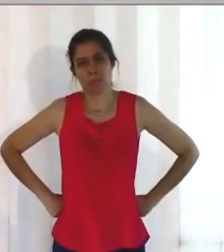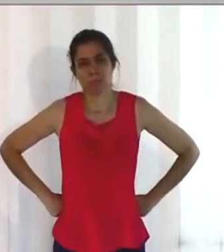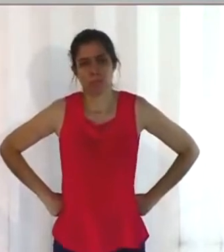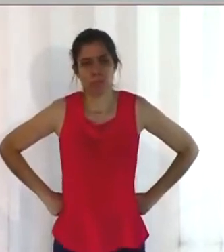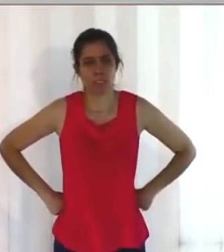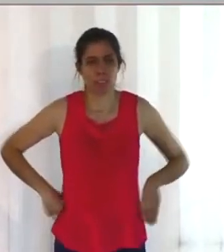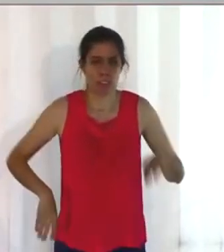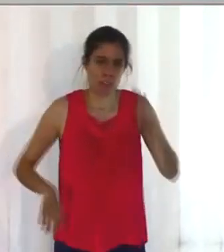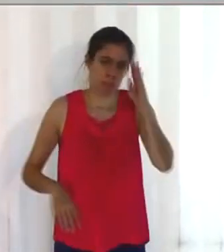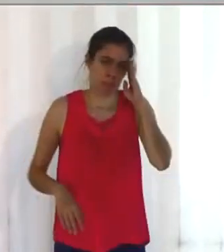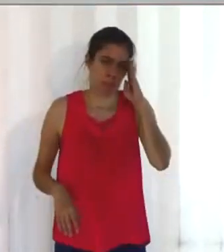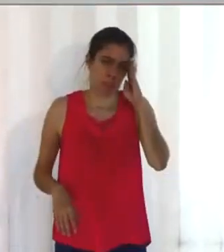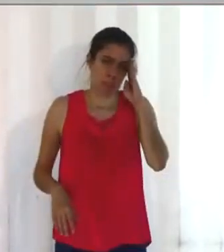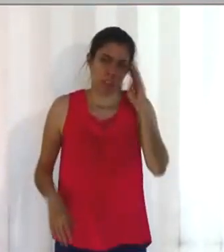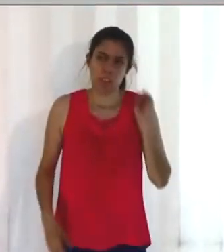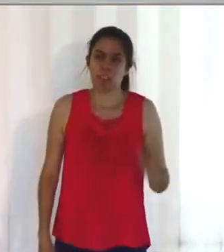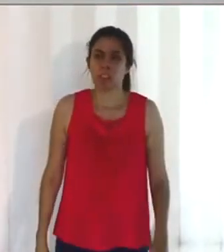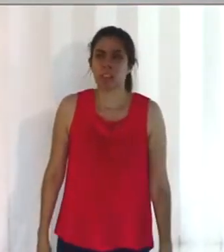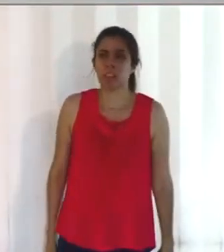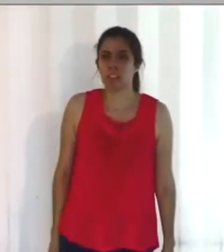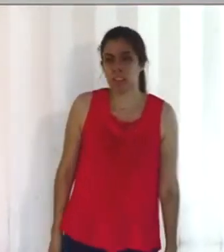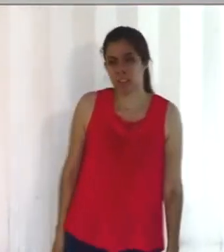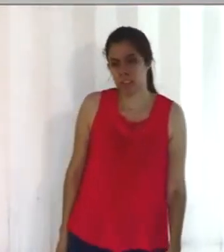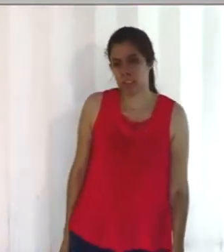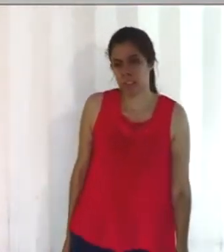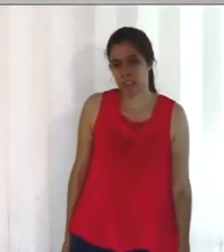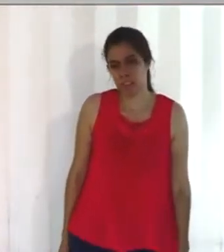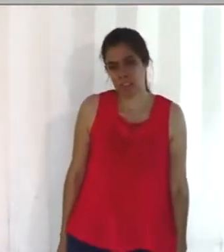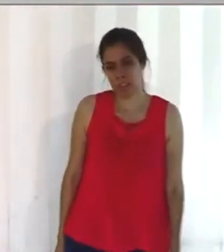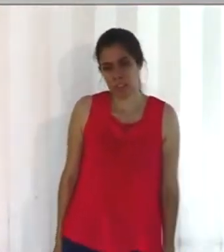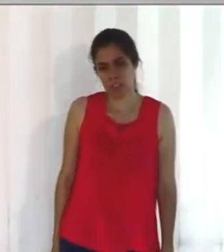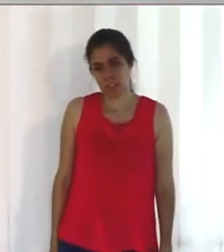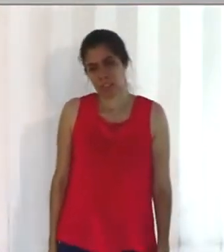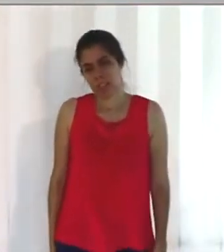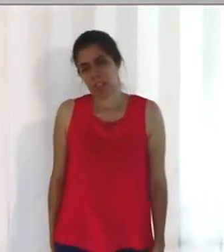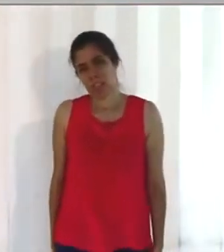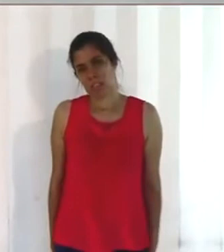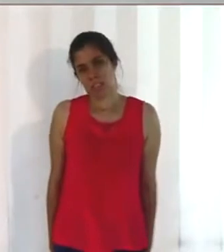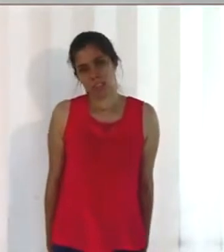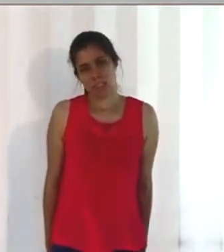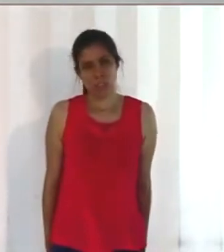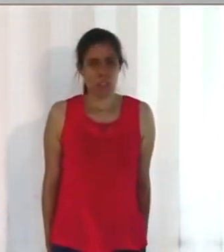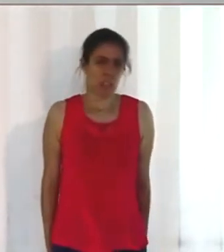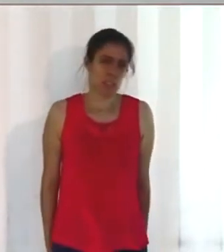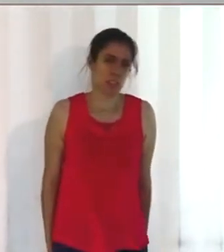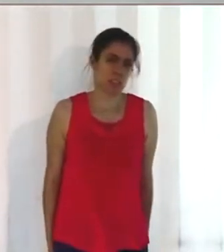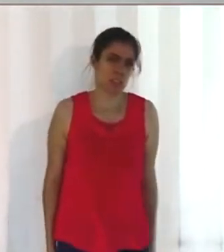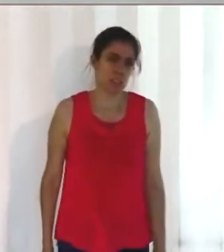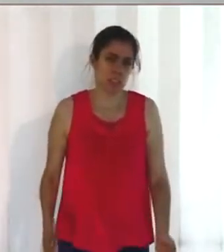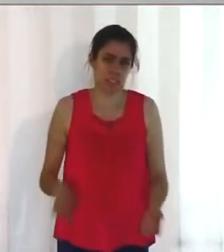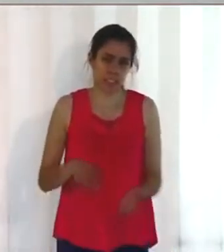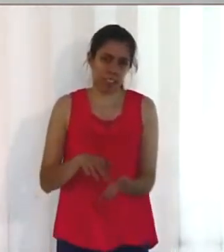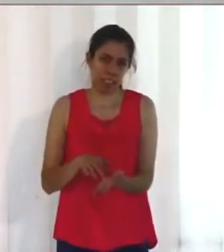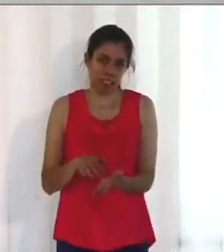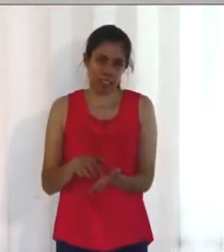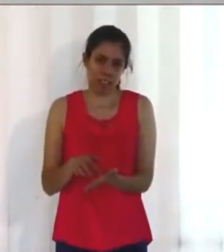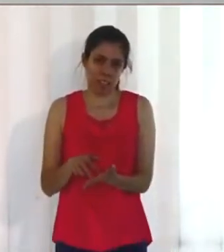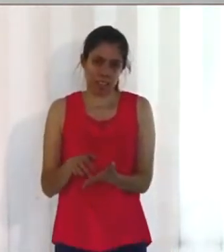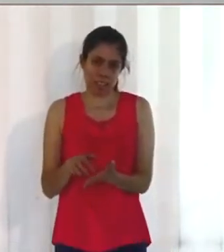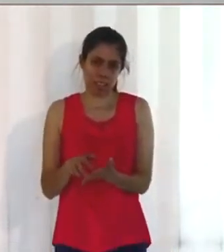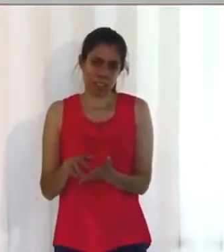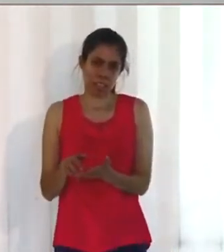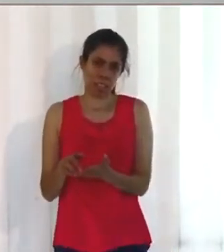para adorar a Deus. Lembrem de Enoque, ele andou com Deus, Ou seja, ele andava na companhia de Deus,